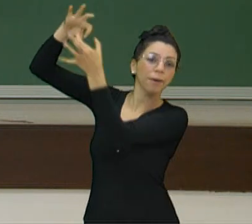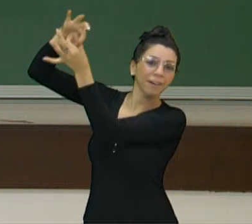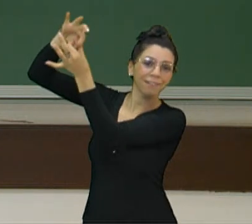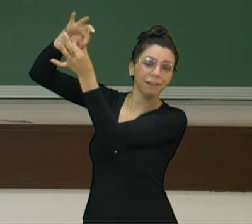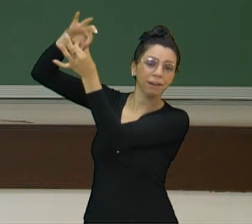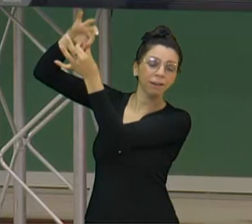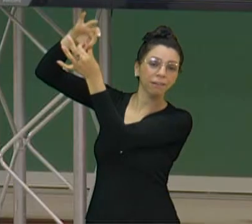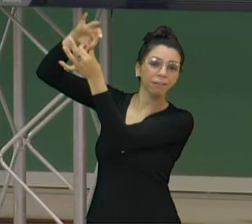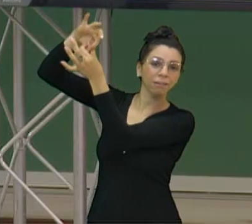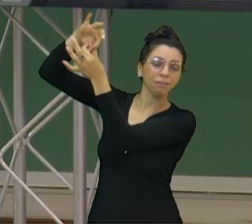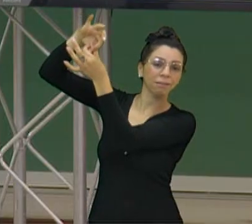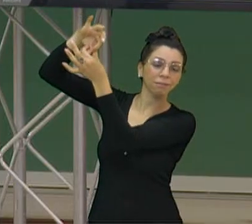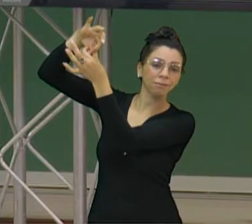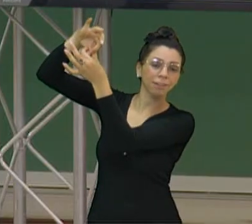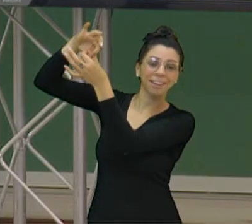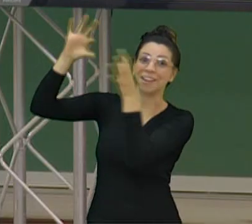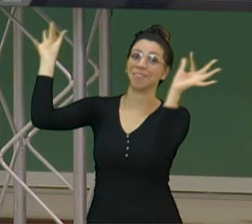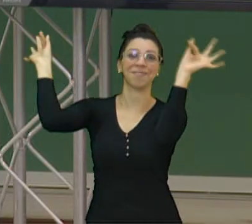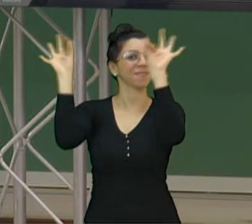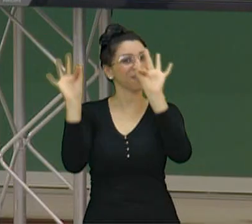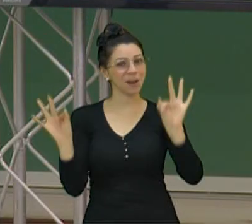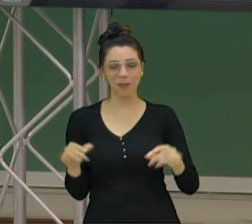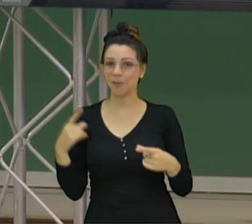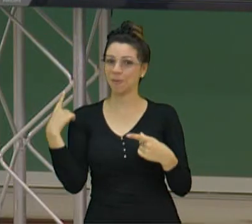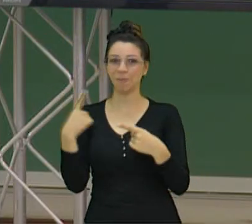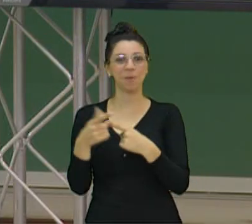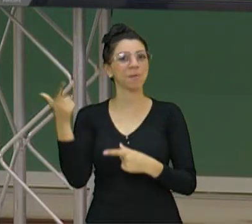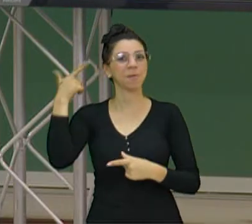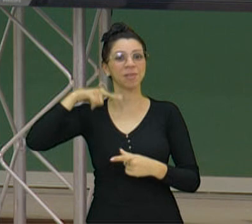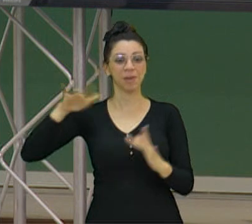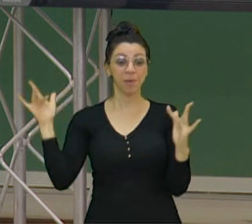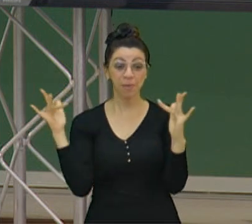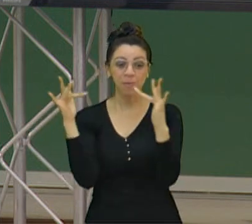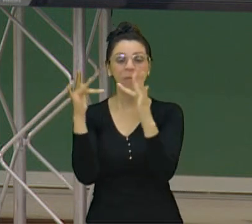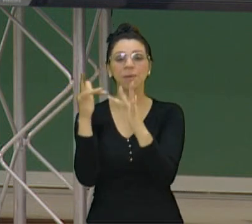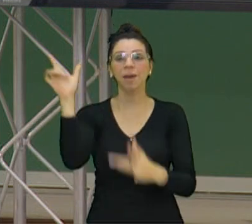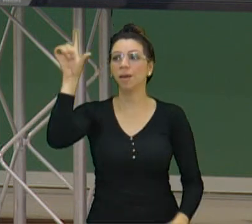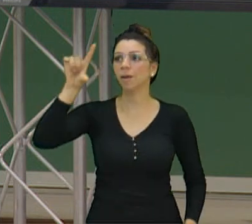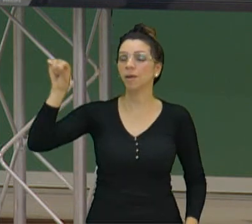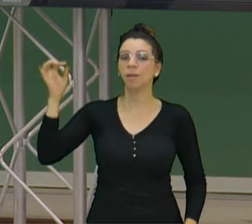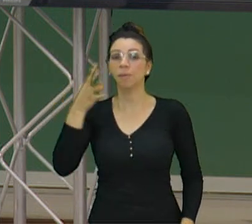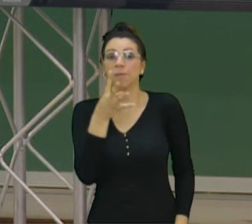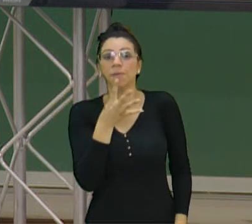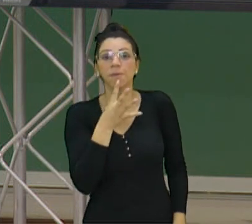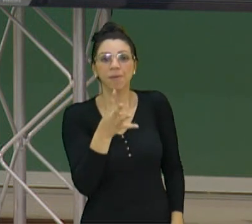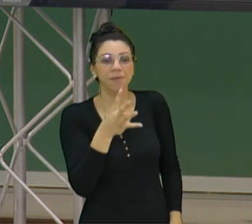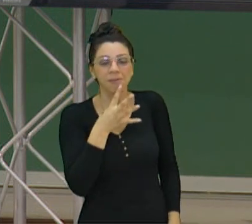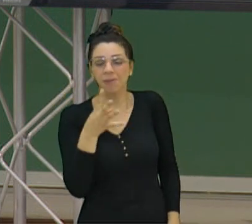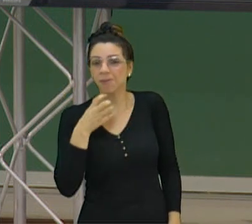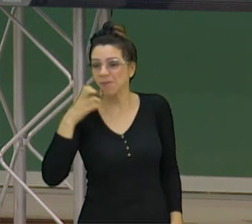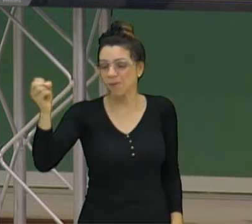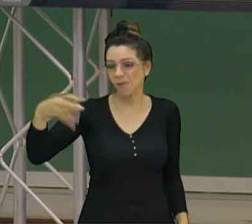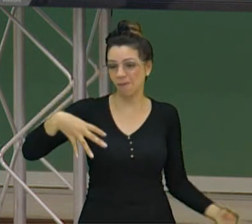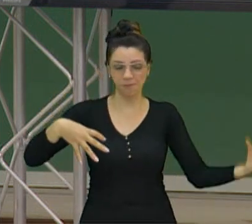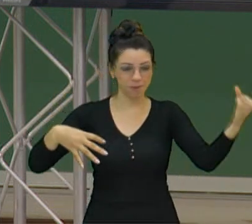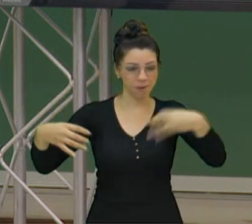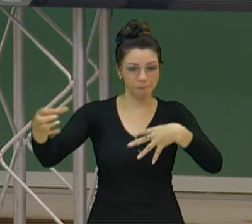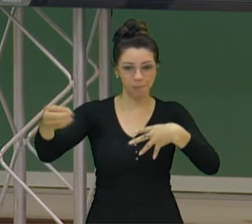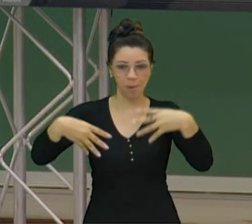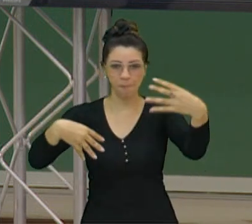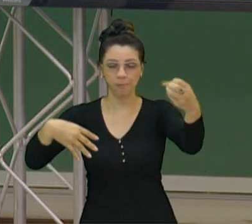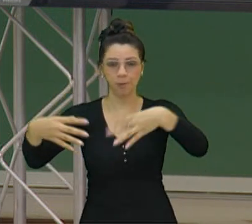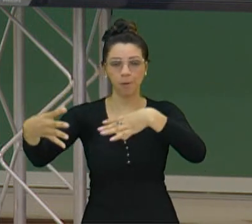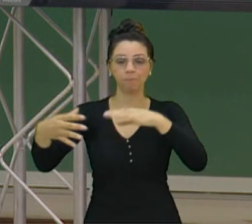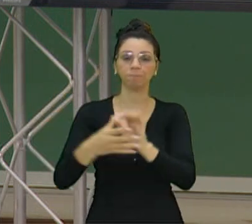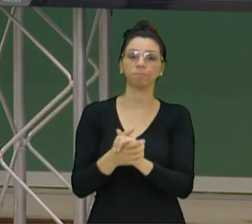cima. Ficou muito feliz porque tinha conseguido tocar a Lua e estava conhecendo todas aquelas novidades. A Lua, recebendo